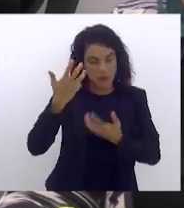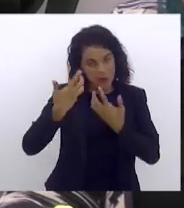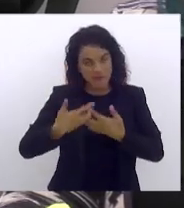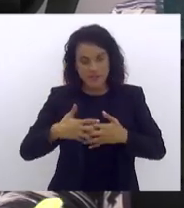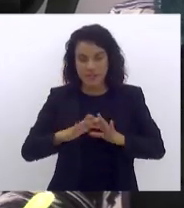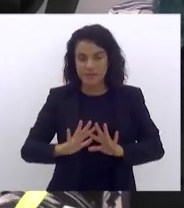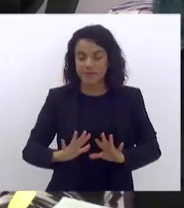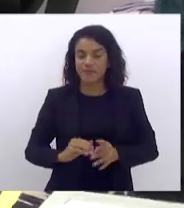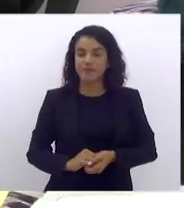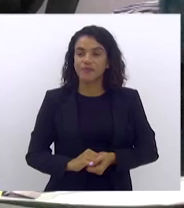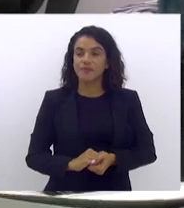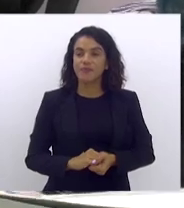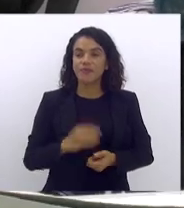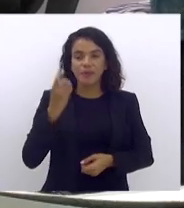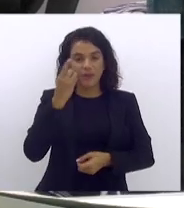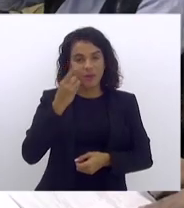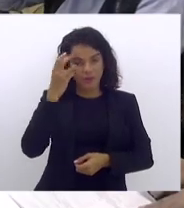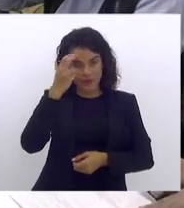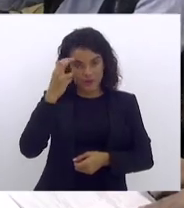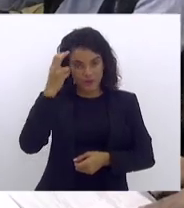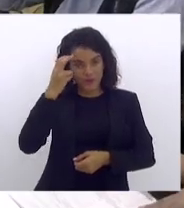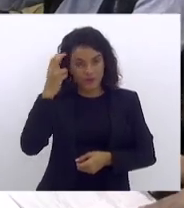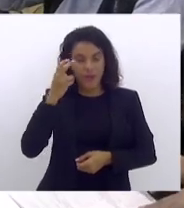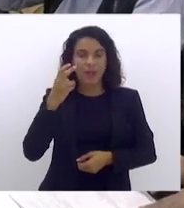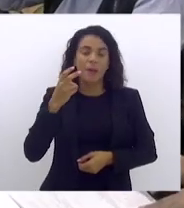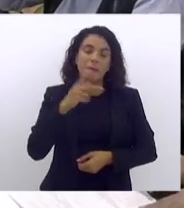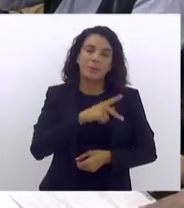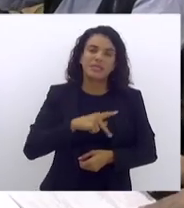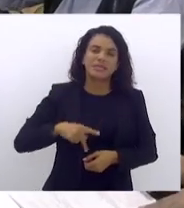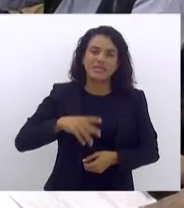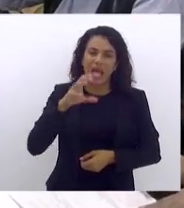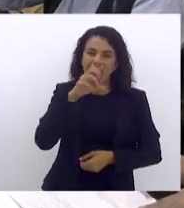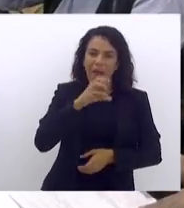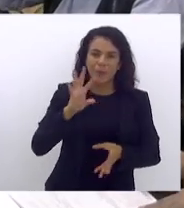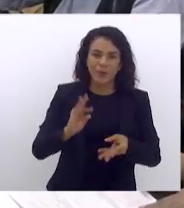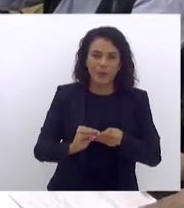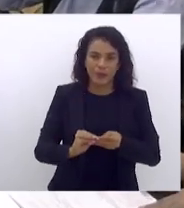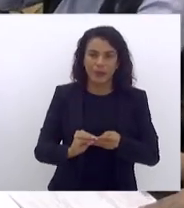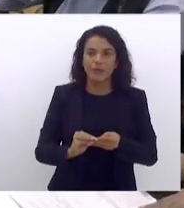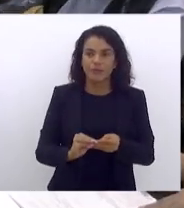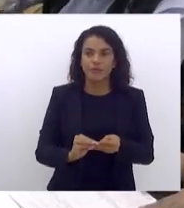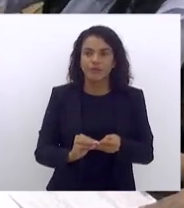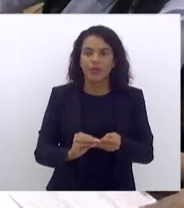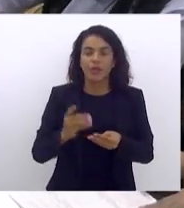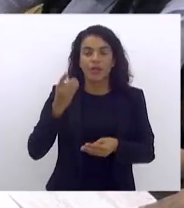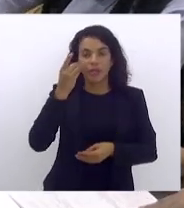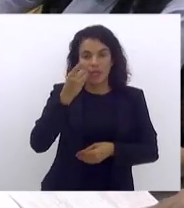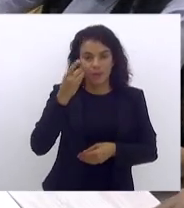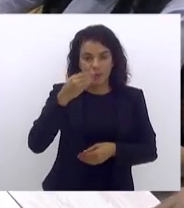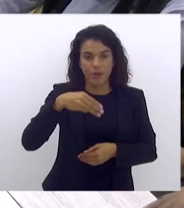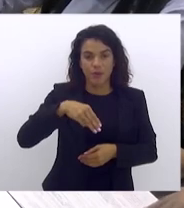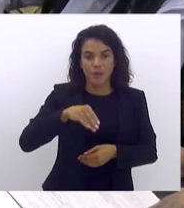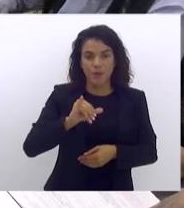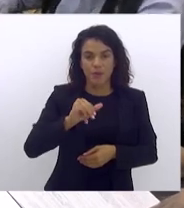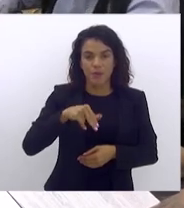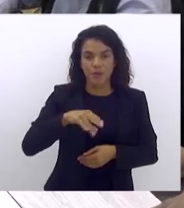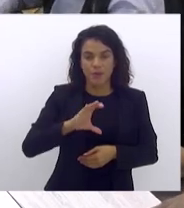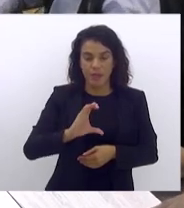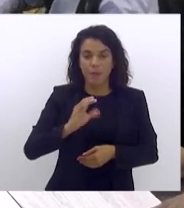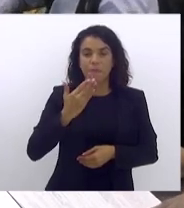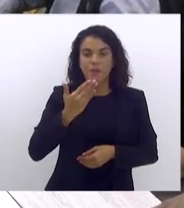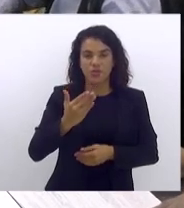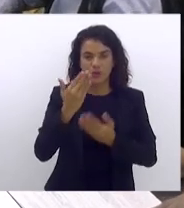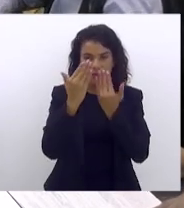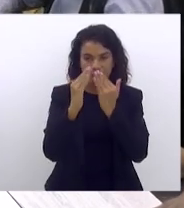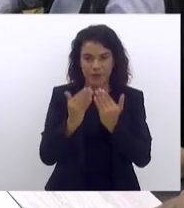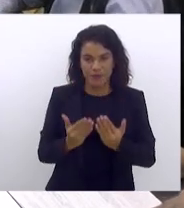aqui. Presidente. Deputada Verônica. Presidente, muito rapidamente, o deputado Carlos Mink, que fez o pedido de